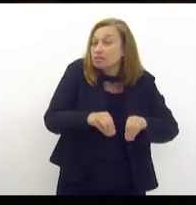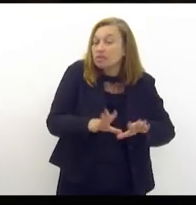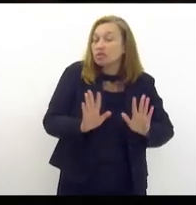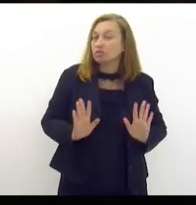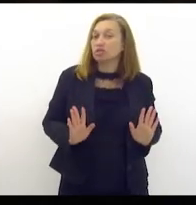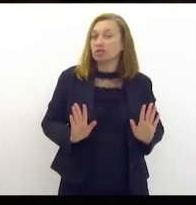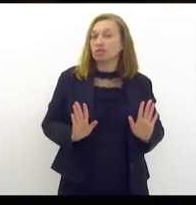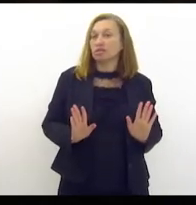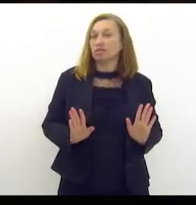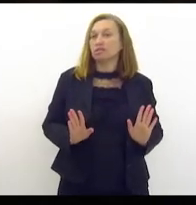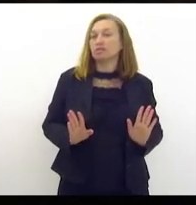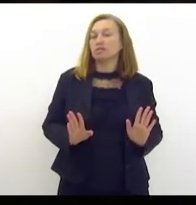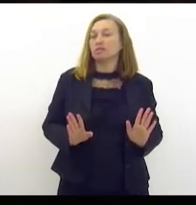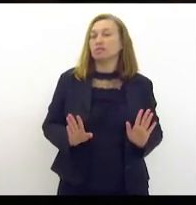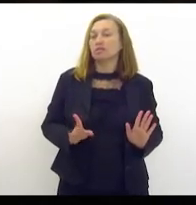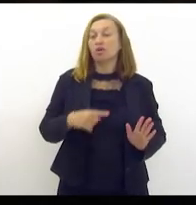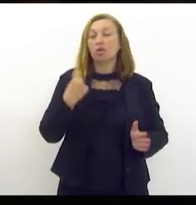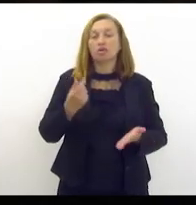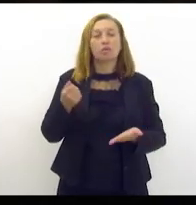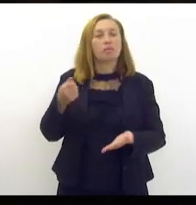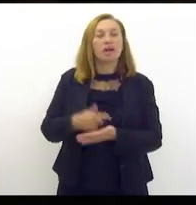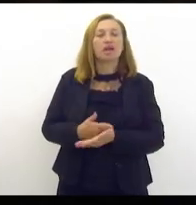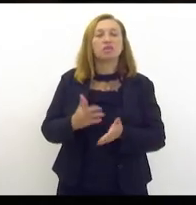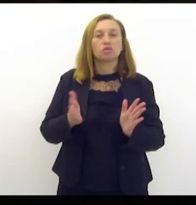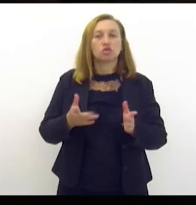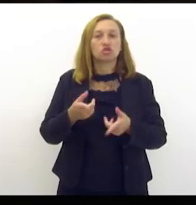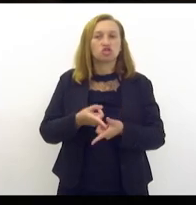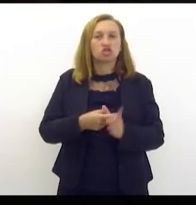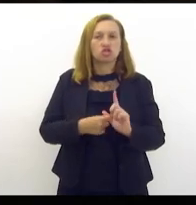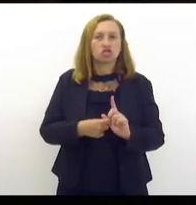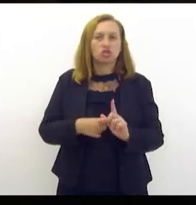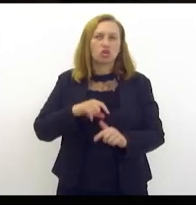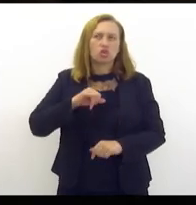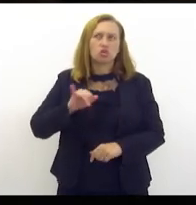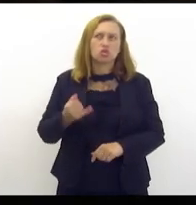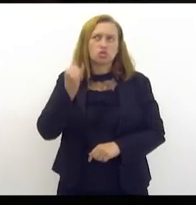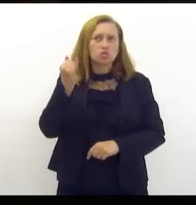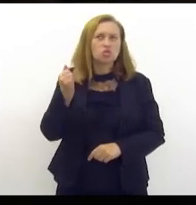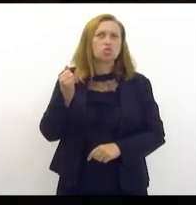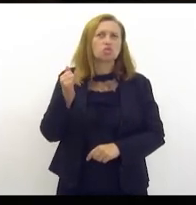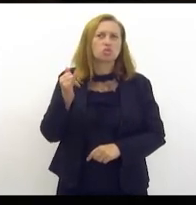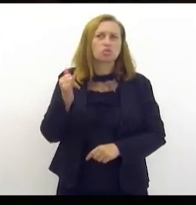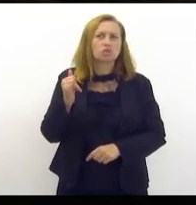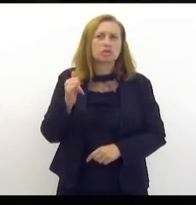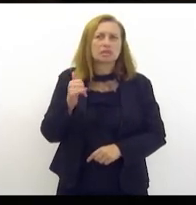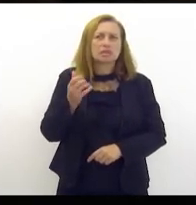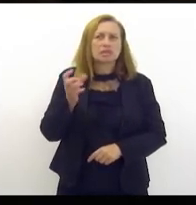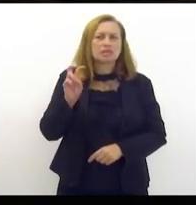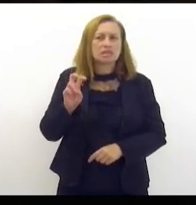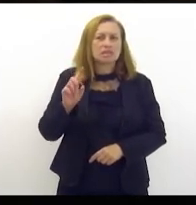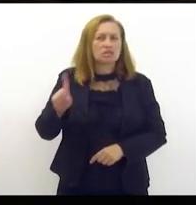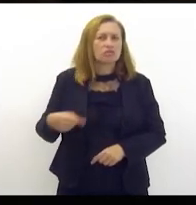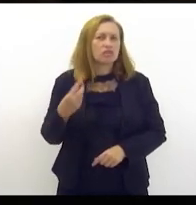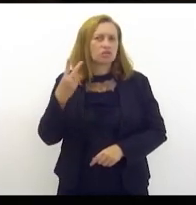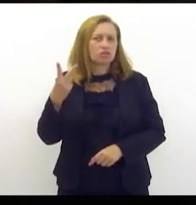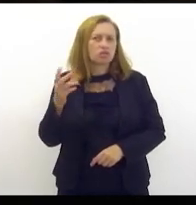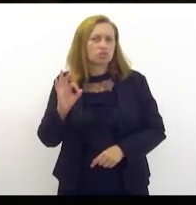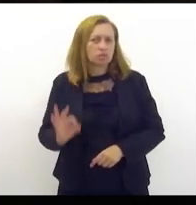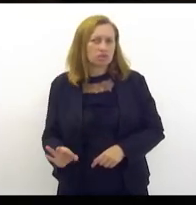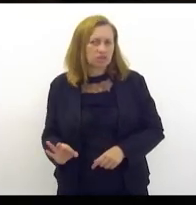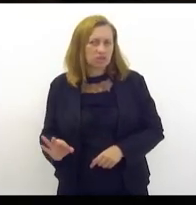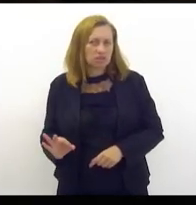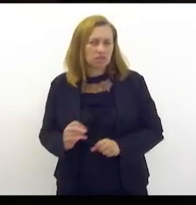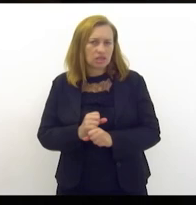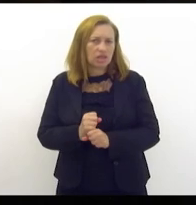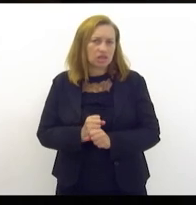Ora, nós estamos pagando de dívida hoje juro real de 5,2%